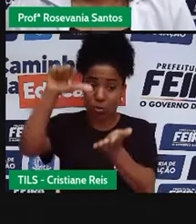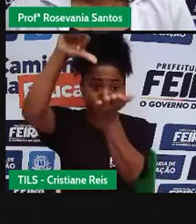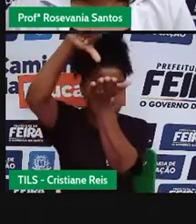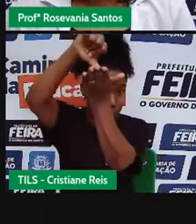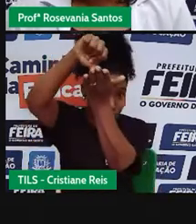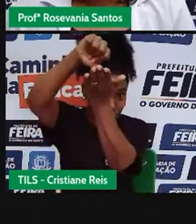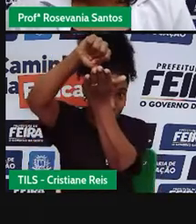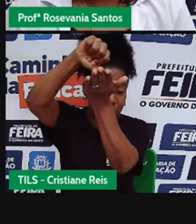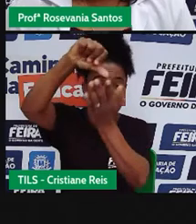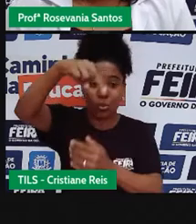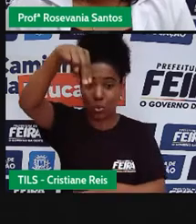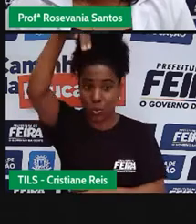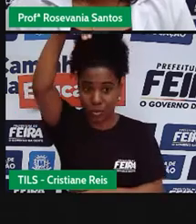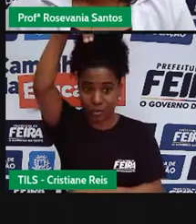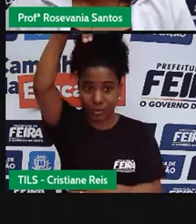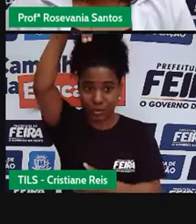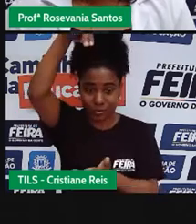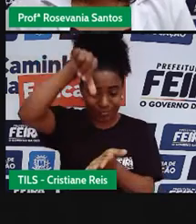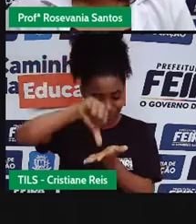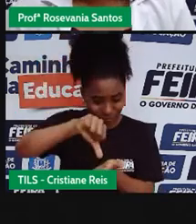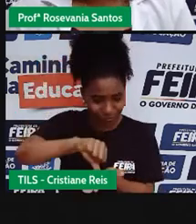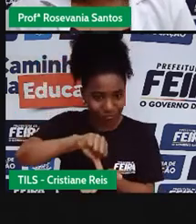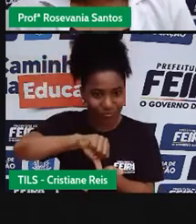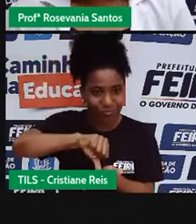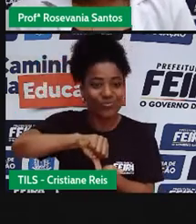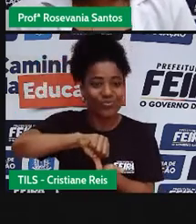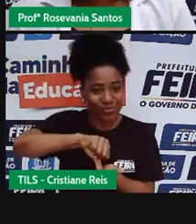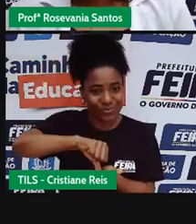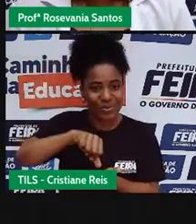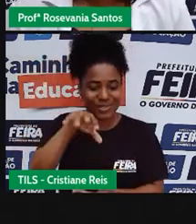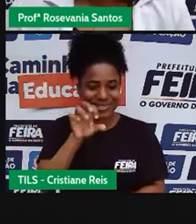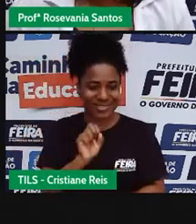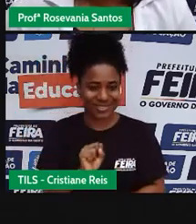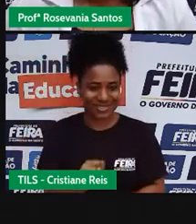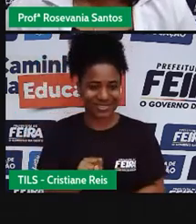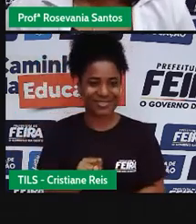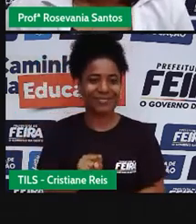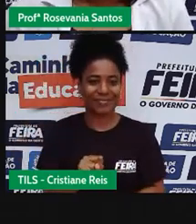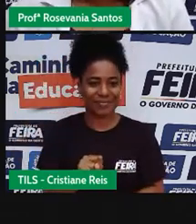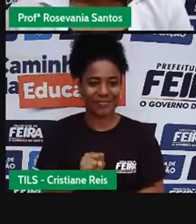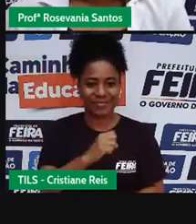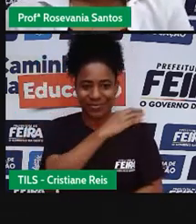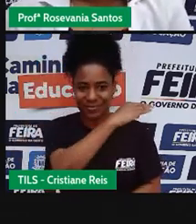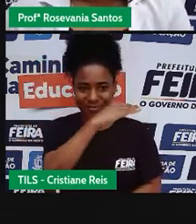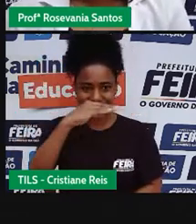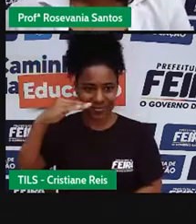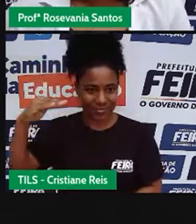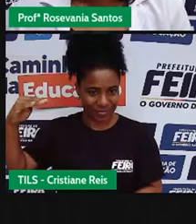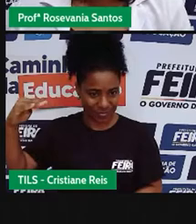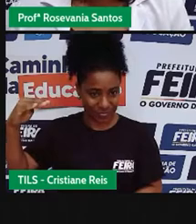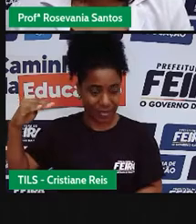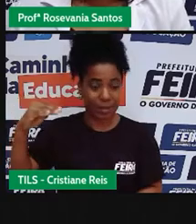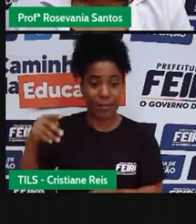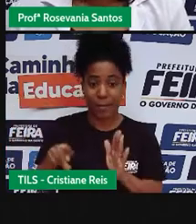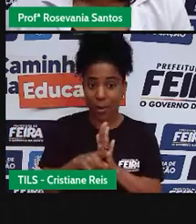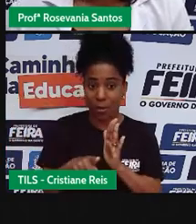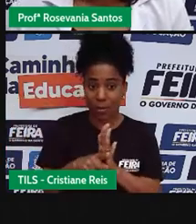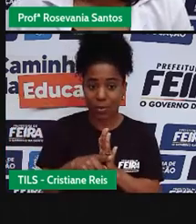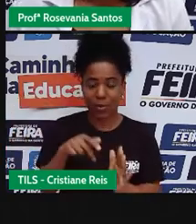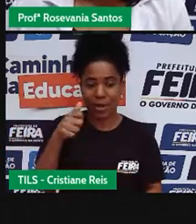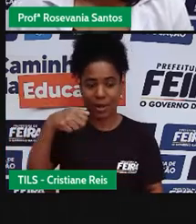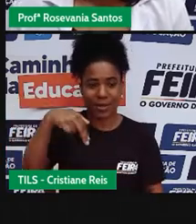a zona polar norte, e a zona polar sul, né, que é a zona glacial antártica, acima, né,